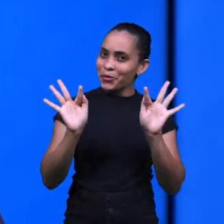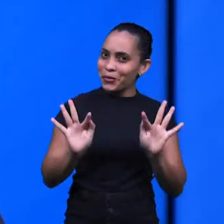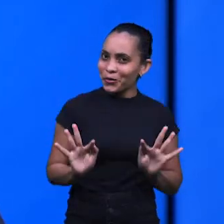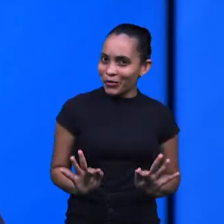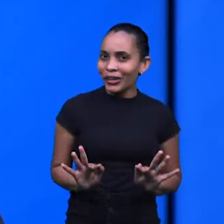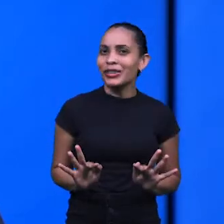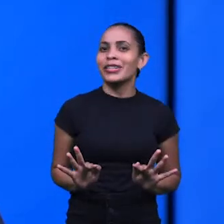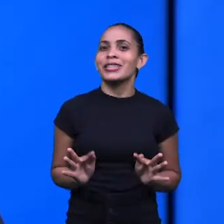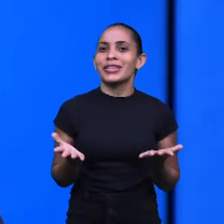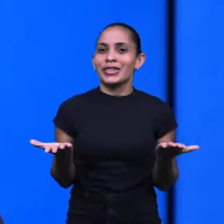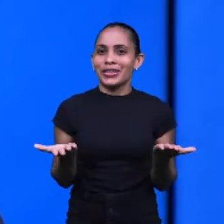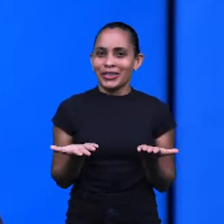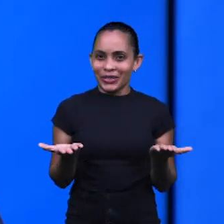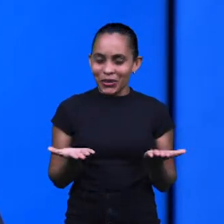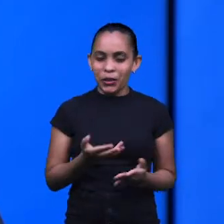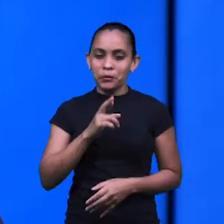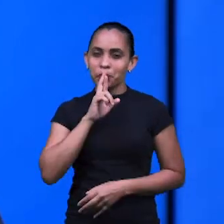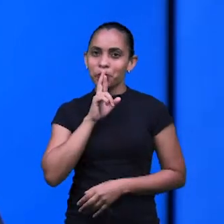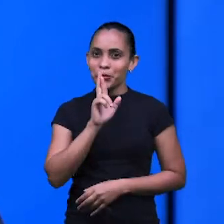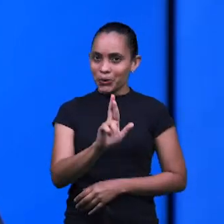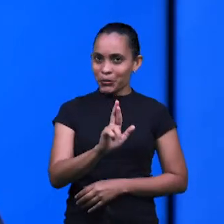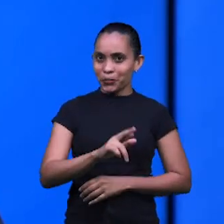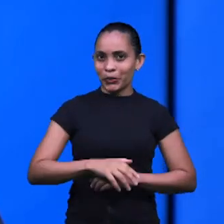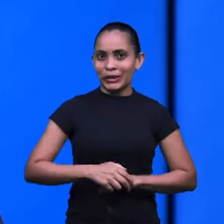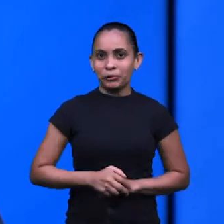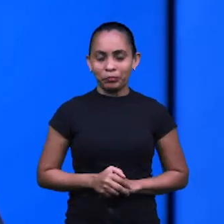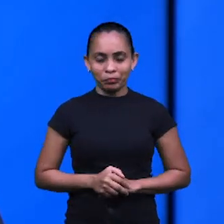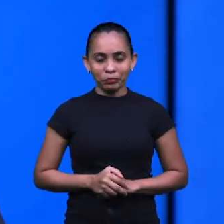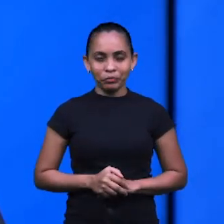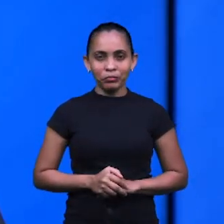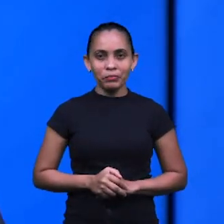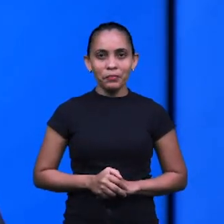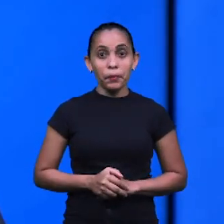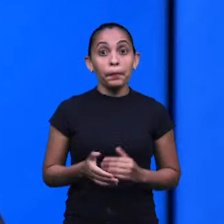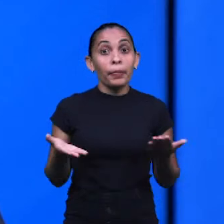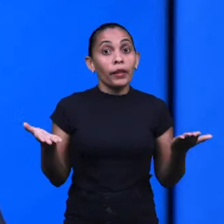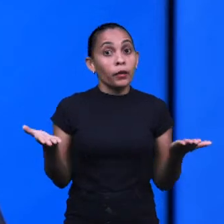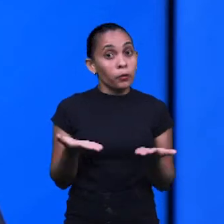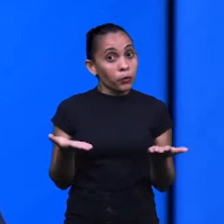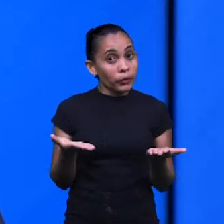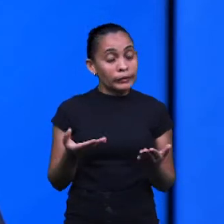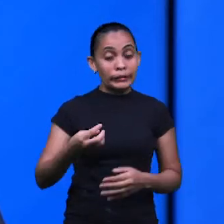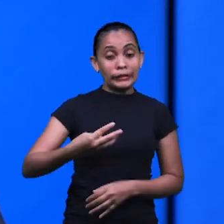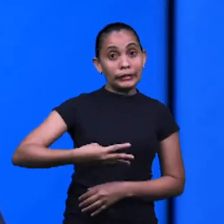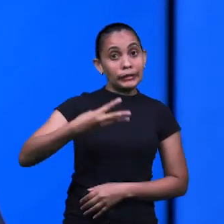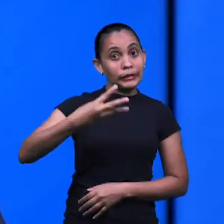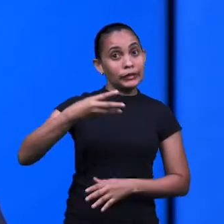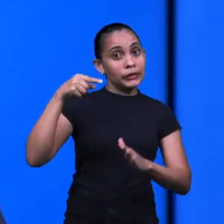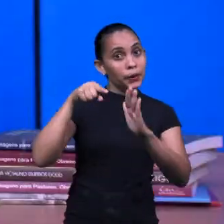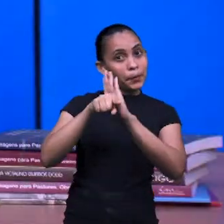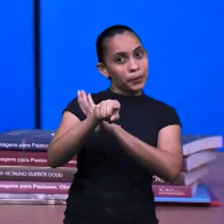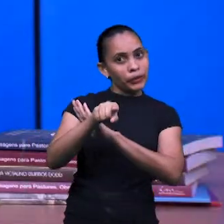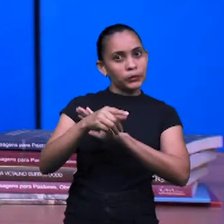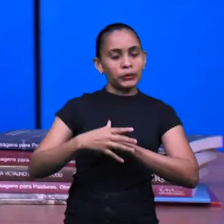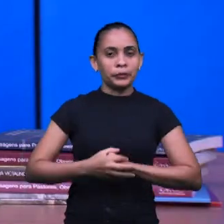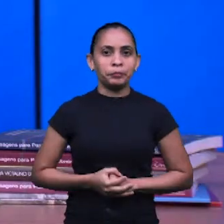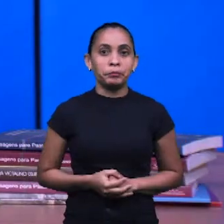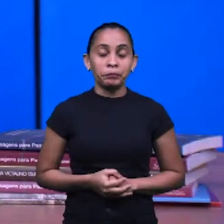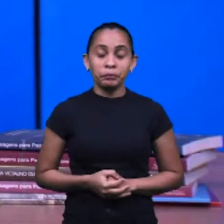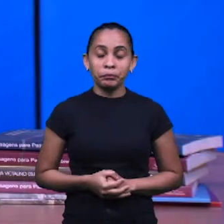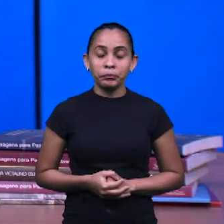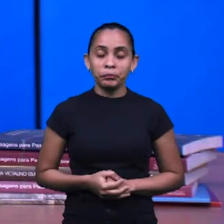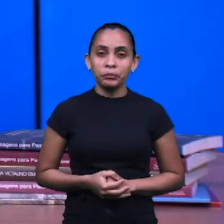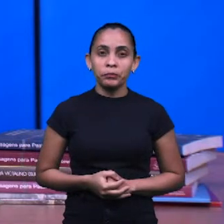essa posição, essa resposta da irmã. Glória a Deus. Agora nós vamos para a nossa terceira pergunta. E a nossa